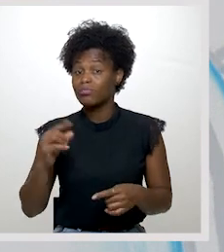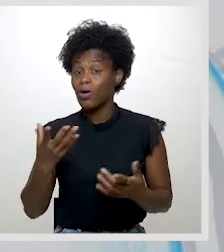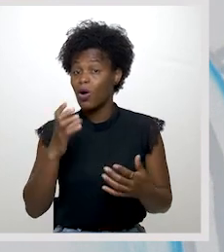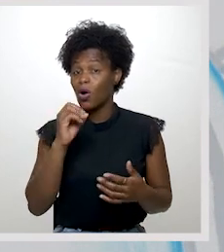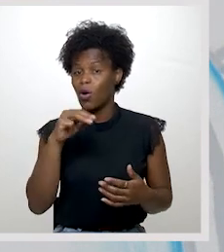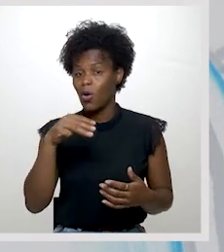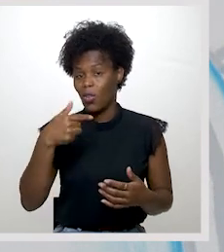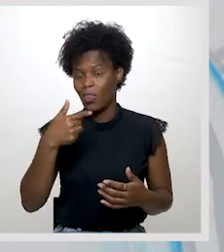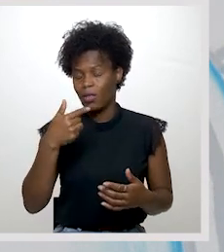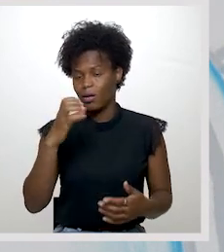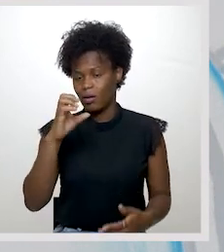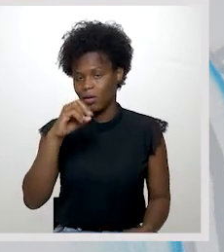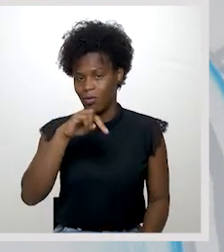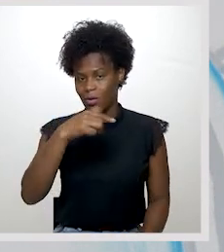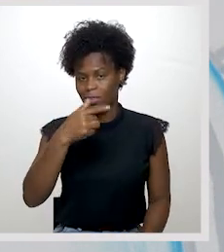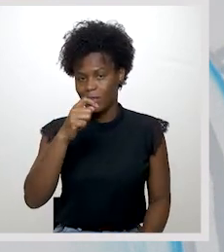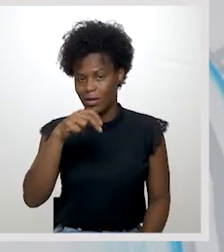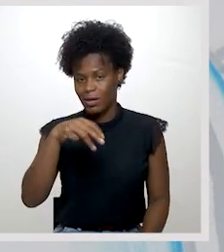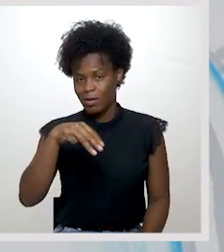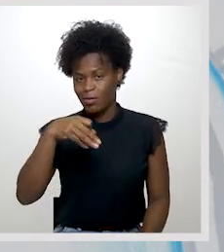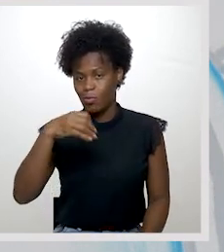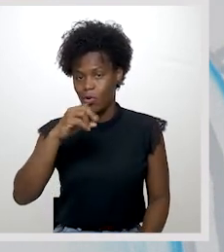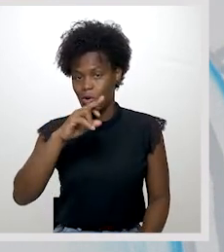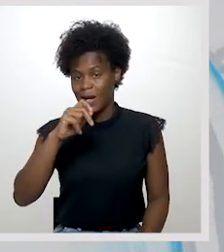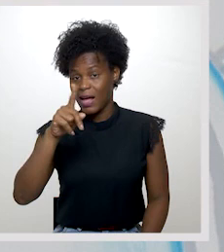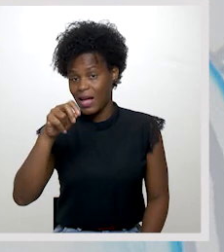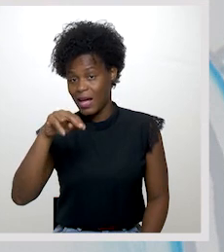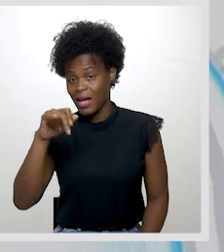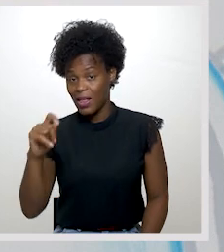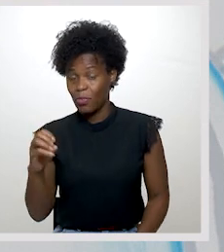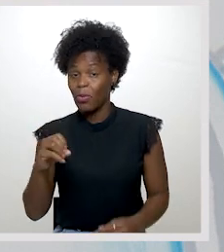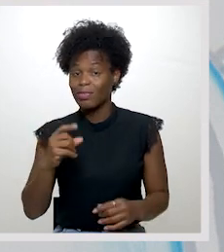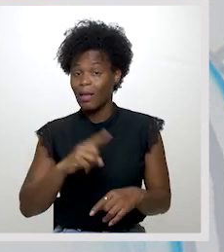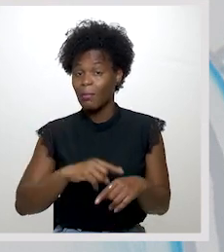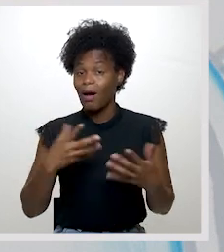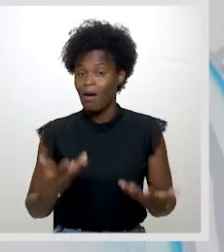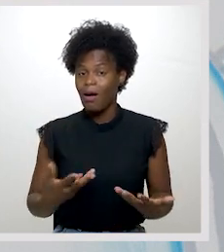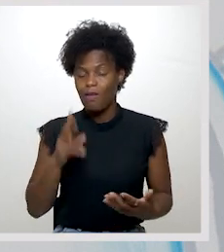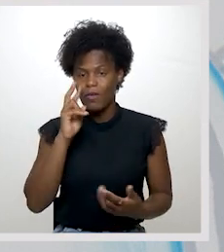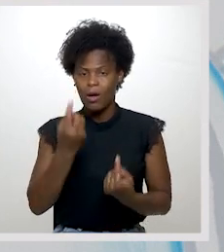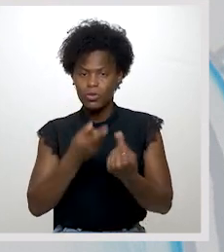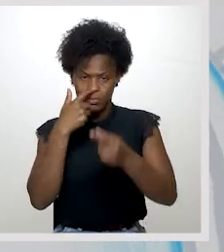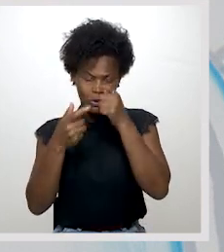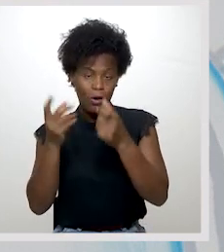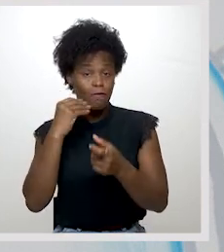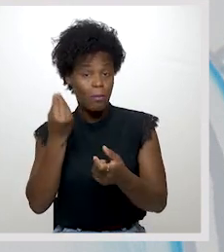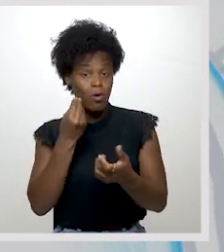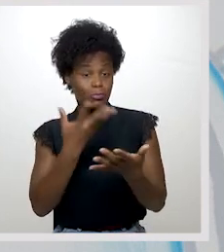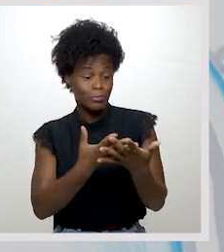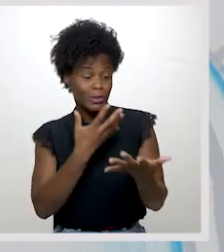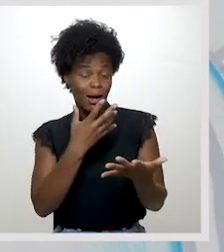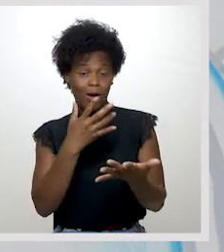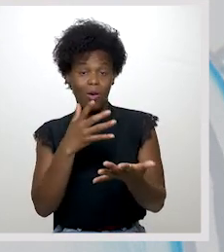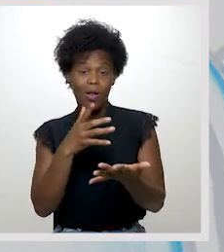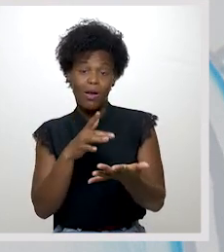contemporâneo. Vimos alguns dos escritores contemporâneos portugueses famosos que se destacaram